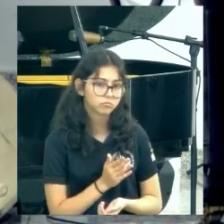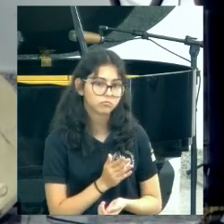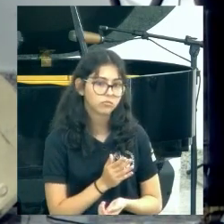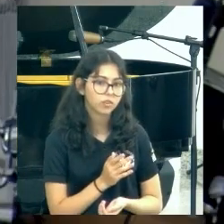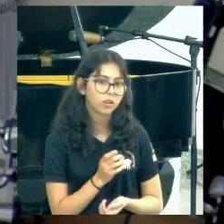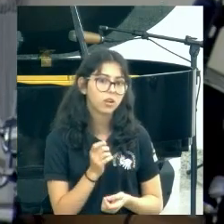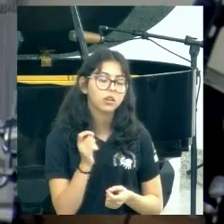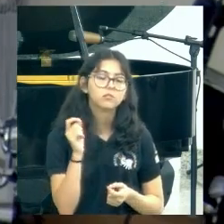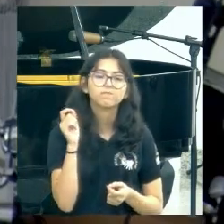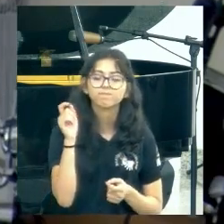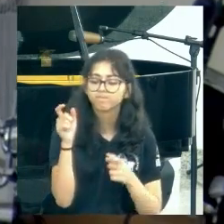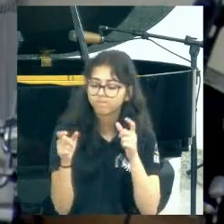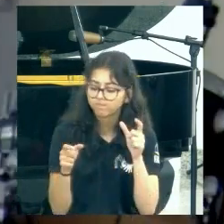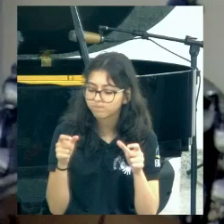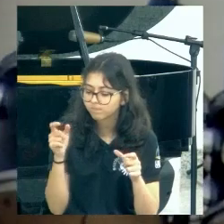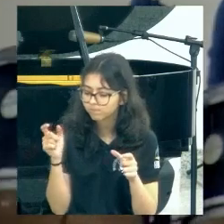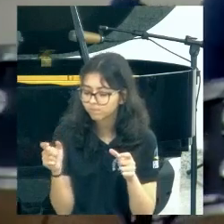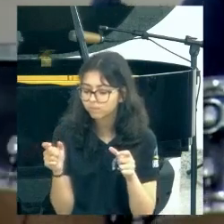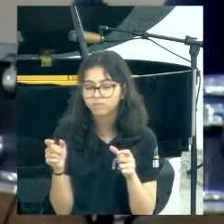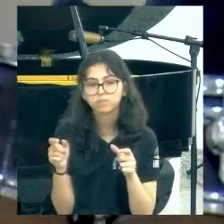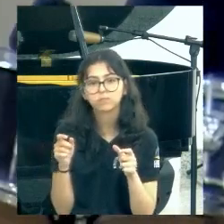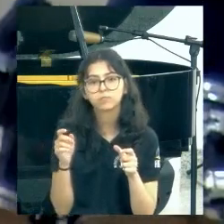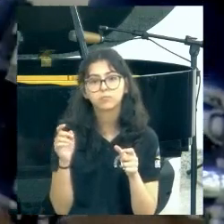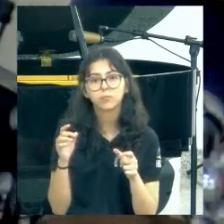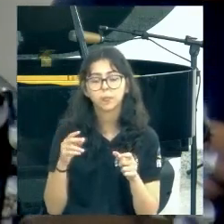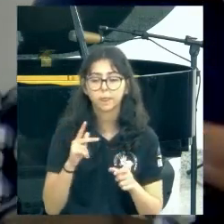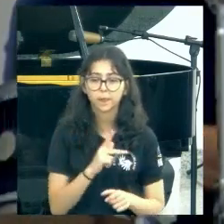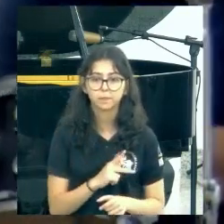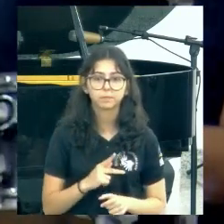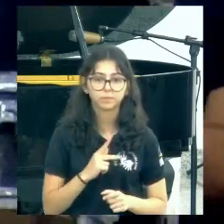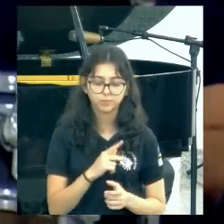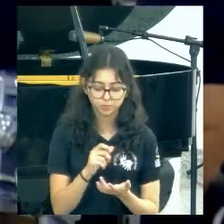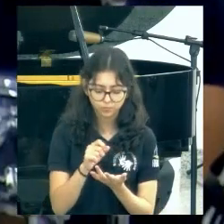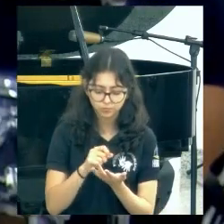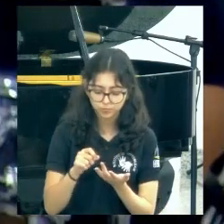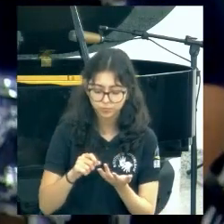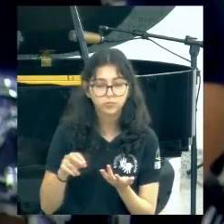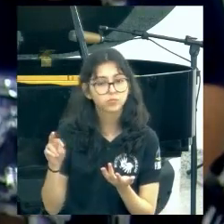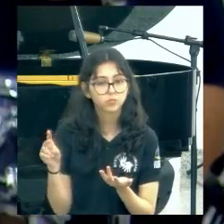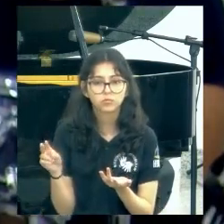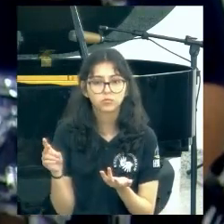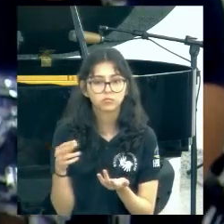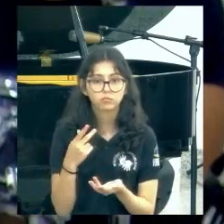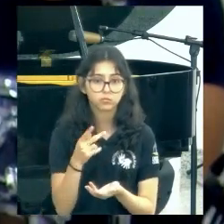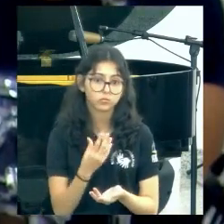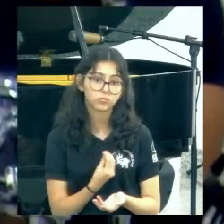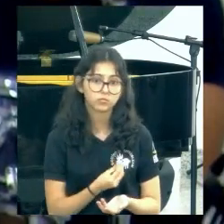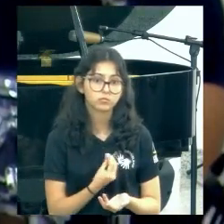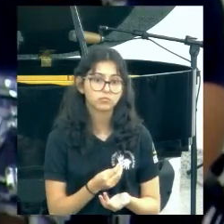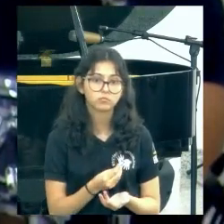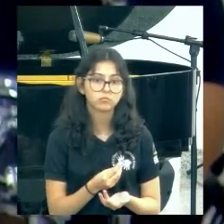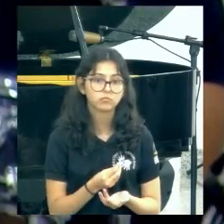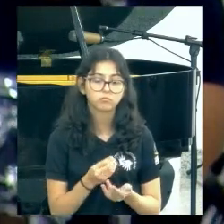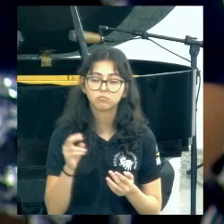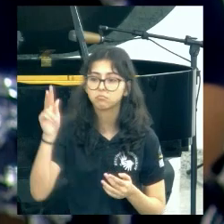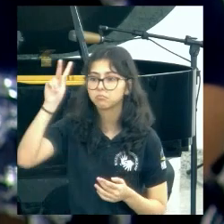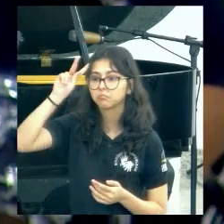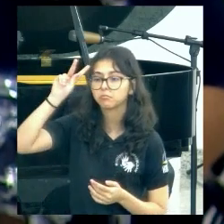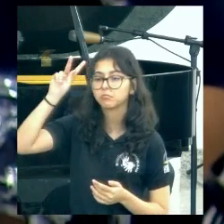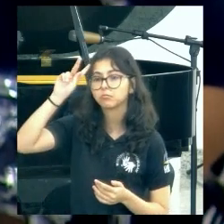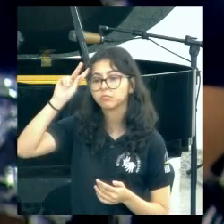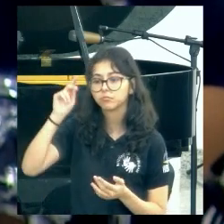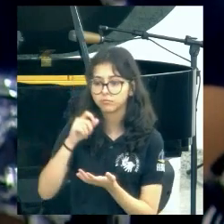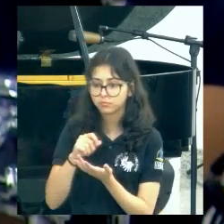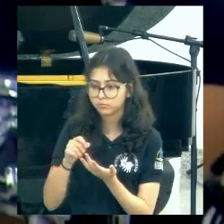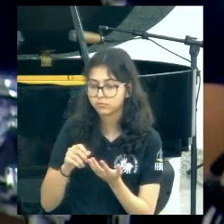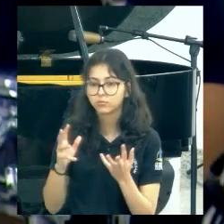mesmas dores que o apóstolo Paulo? E ele disse, olha, é uma história conhecida, é uma história lida por todos. Vocês são